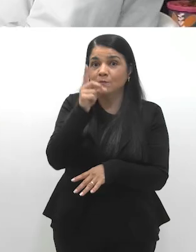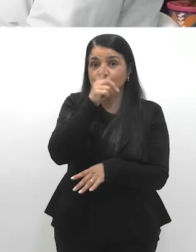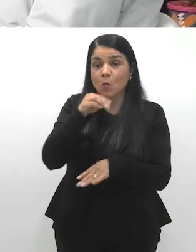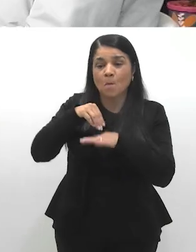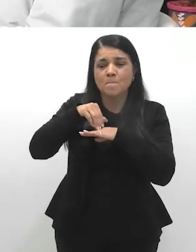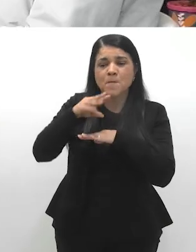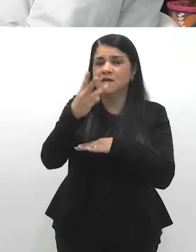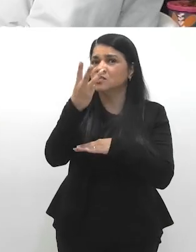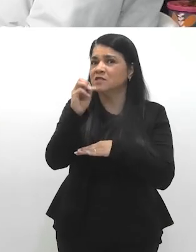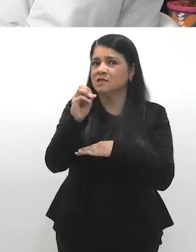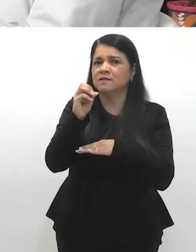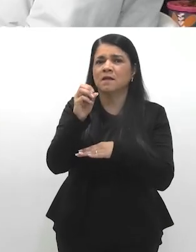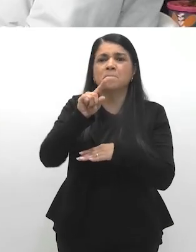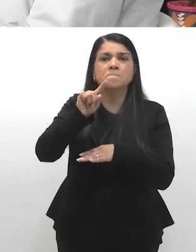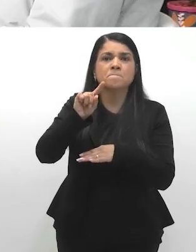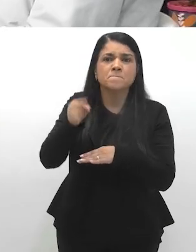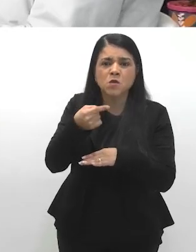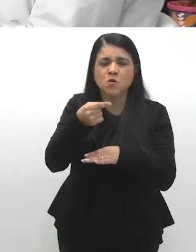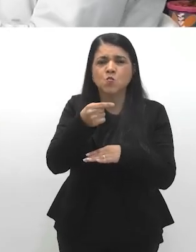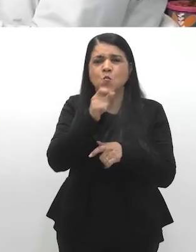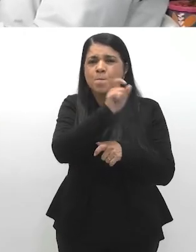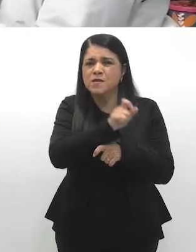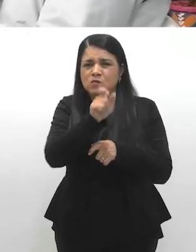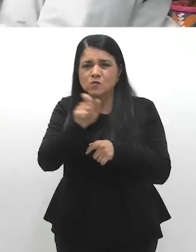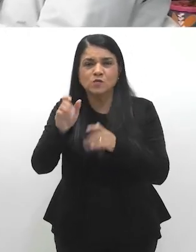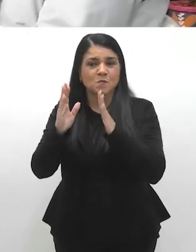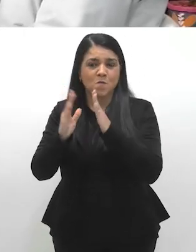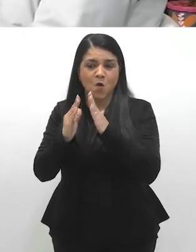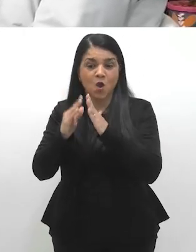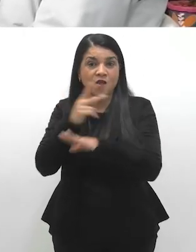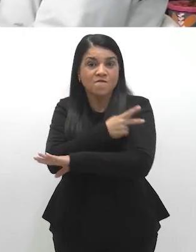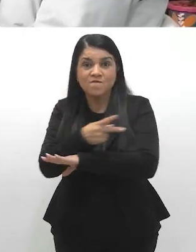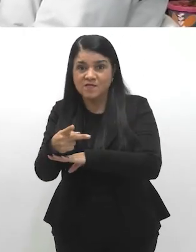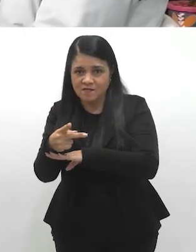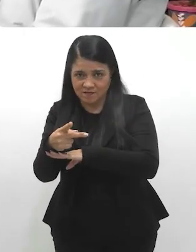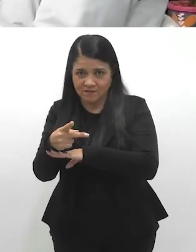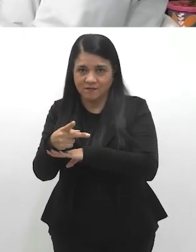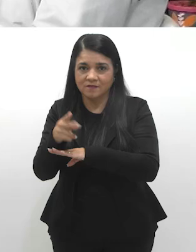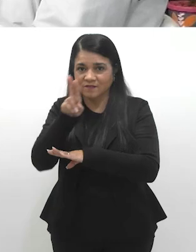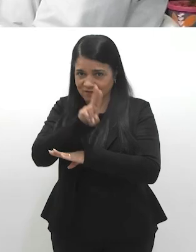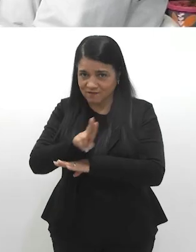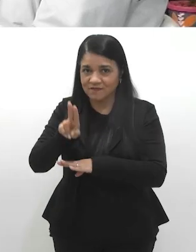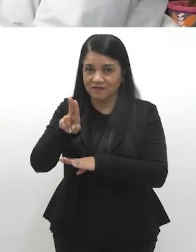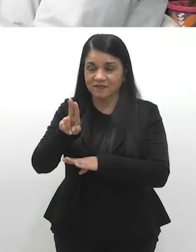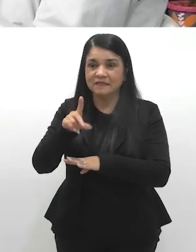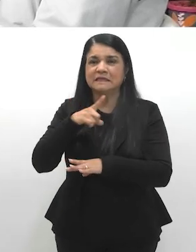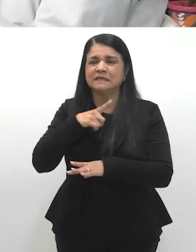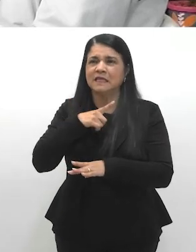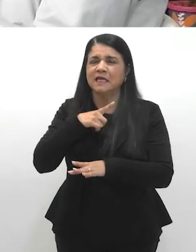final de semana foram mais de 30.000 moradores da região visitando, que aí a gente tem